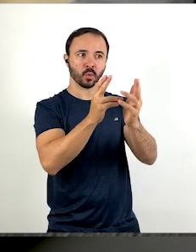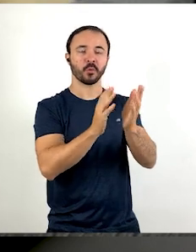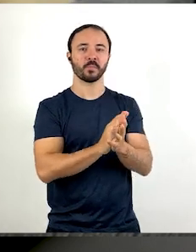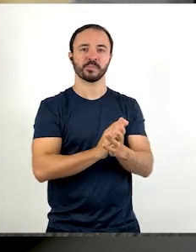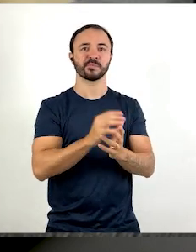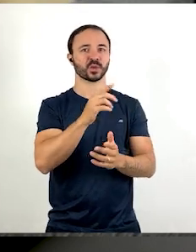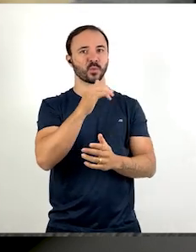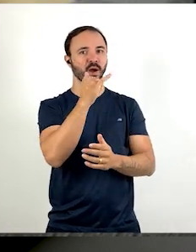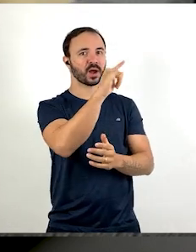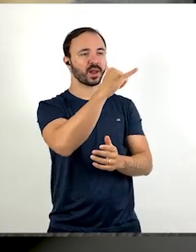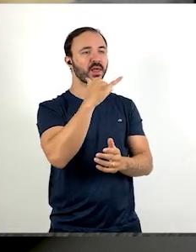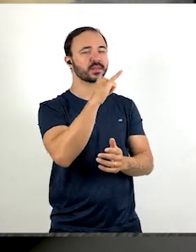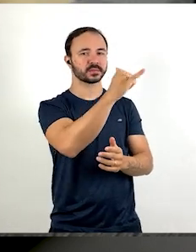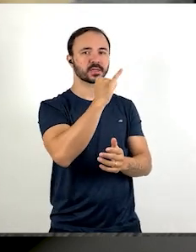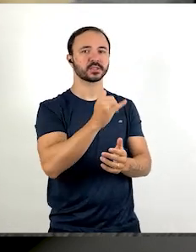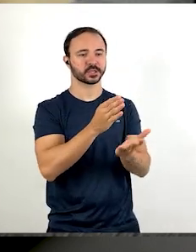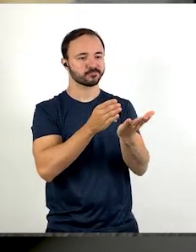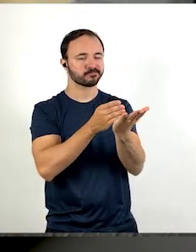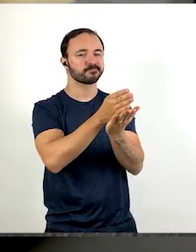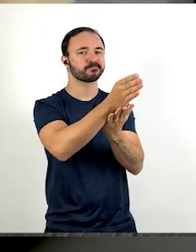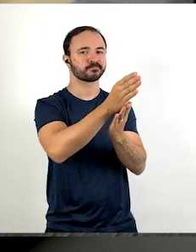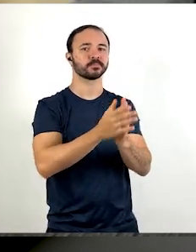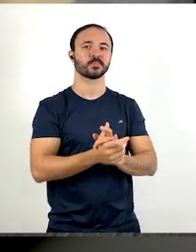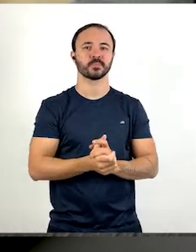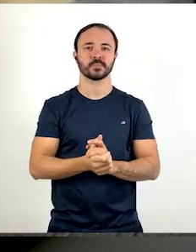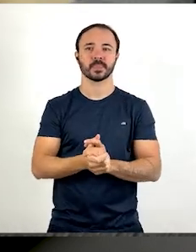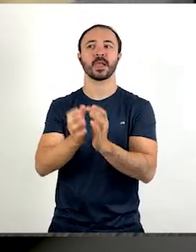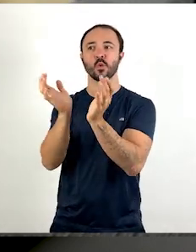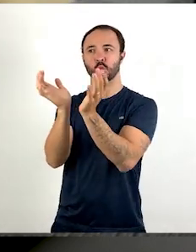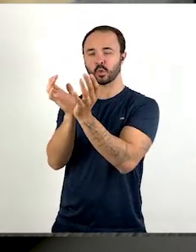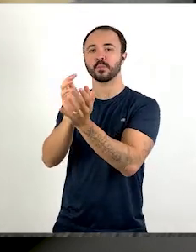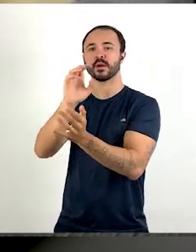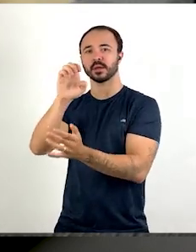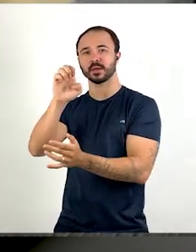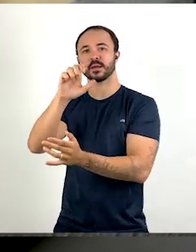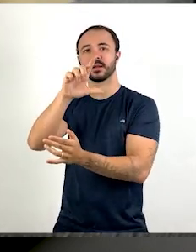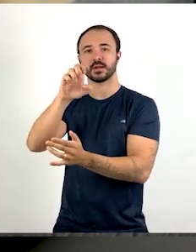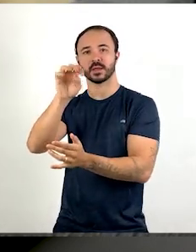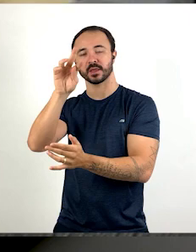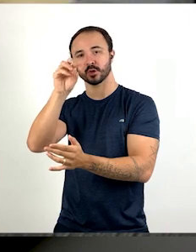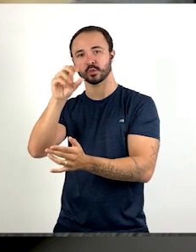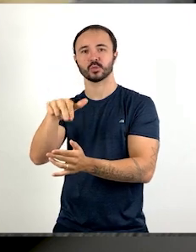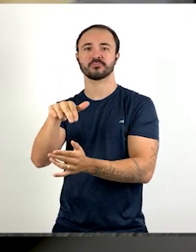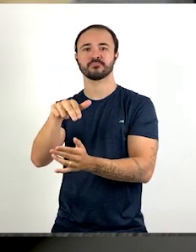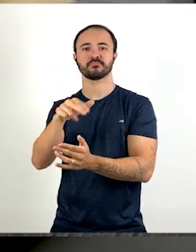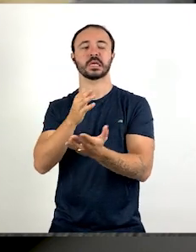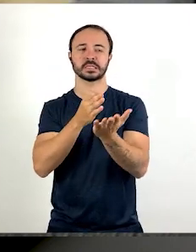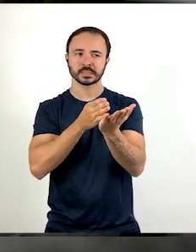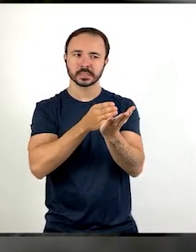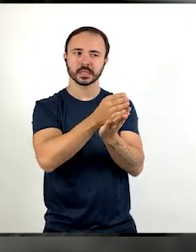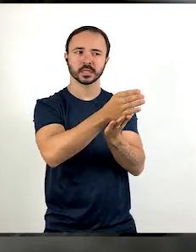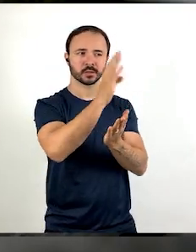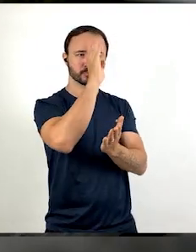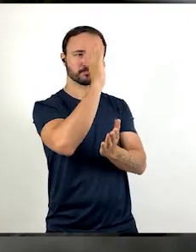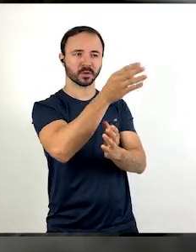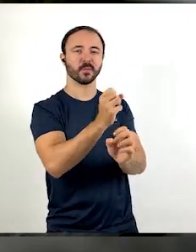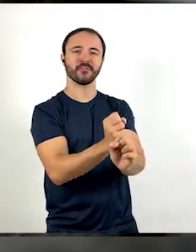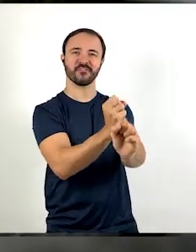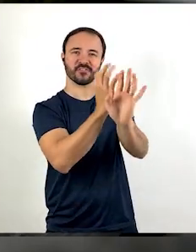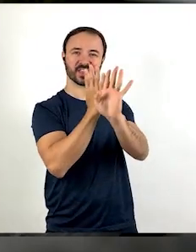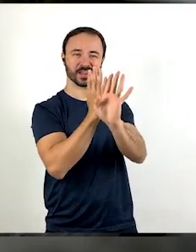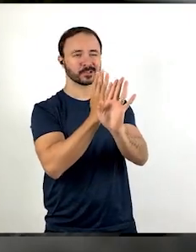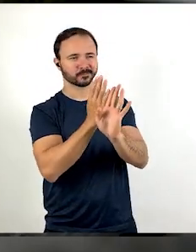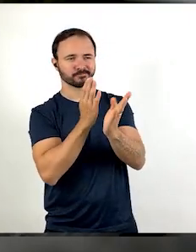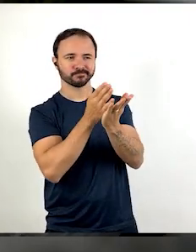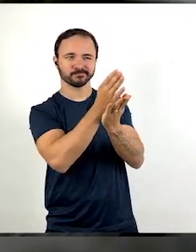corrente elétrica contínua. Quer dizer, os elétrons vão seguir continuamente em uma única direção. Uma filinha ali,